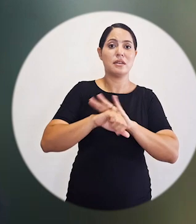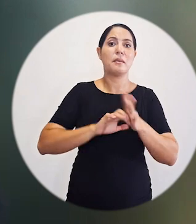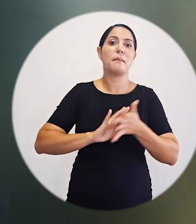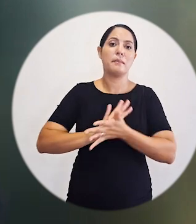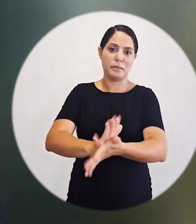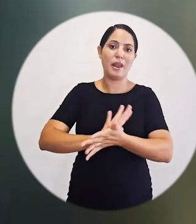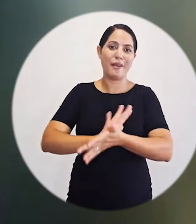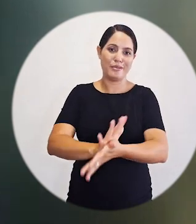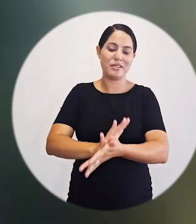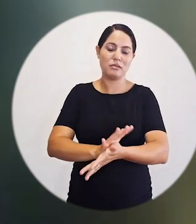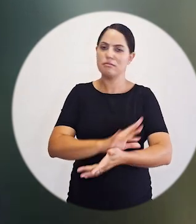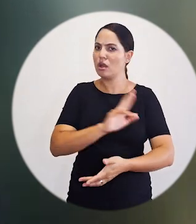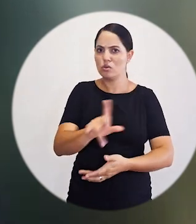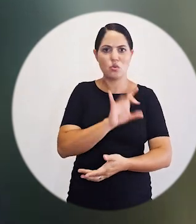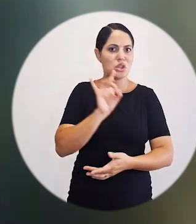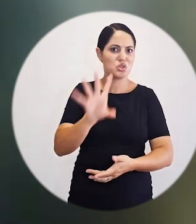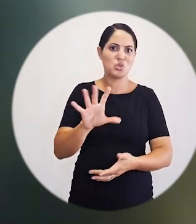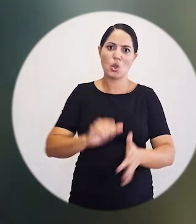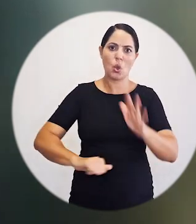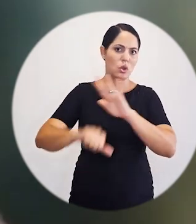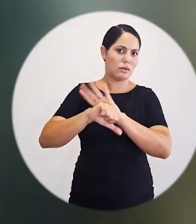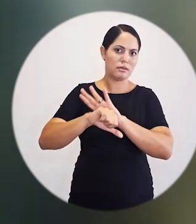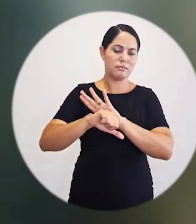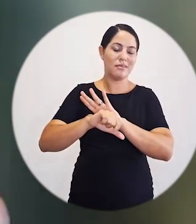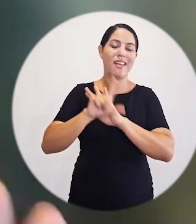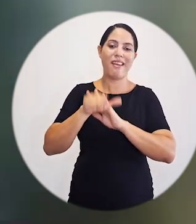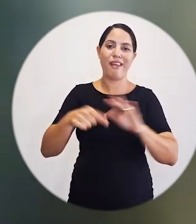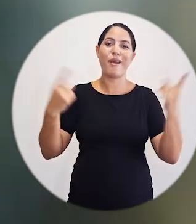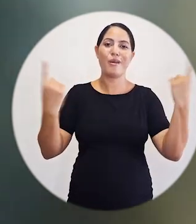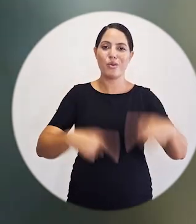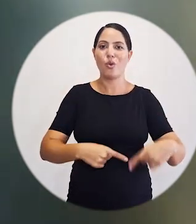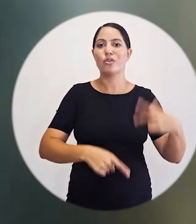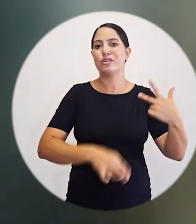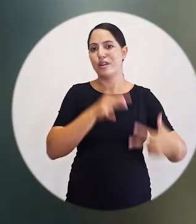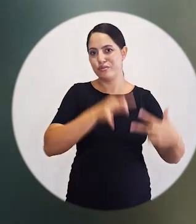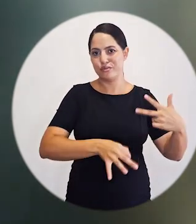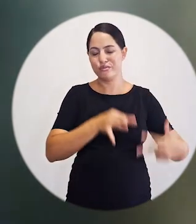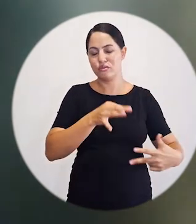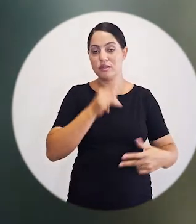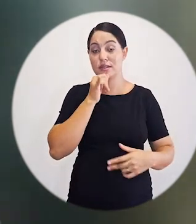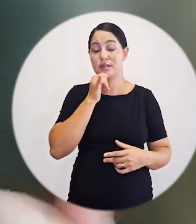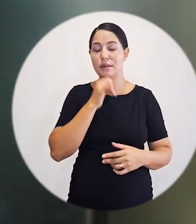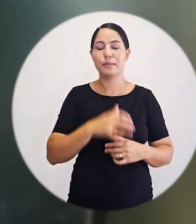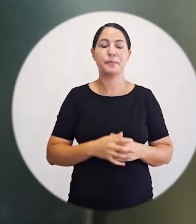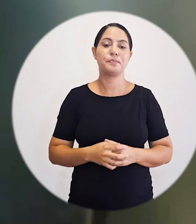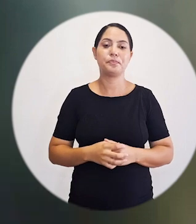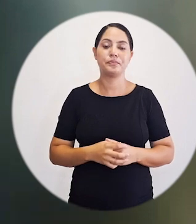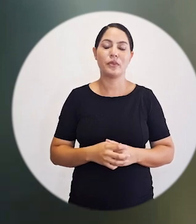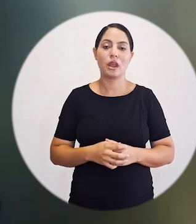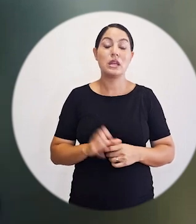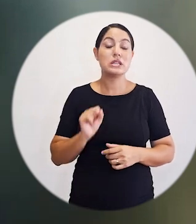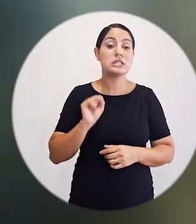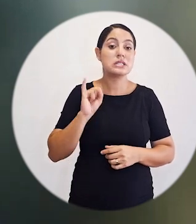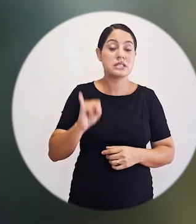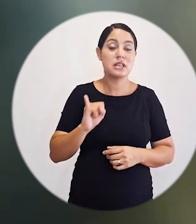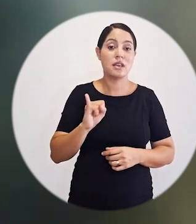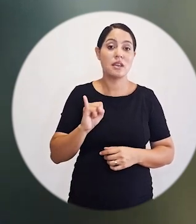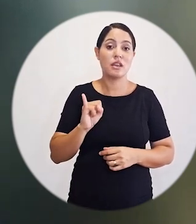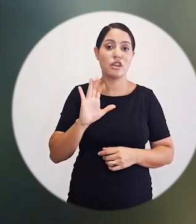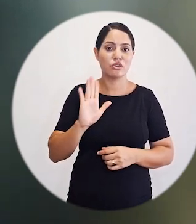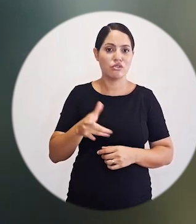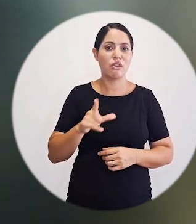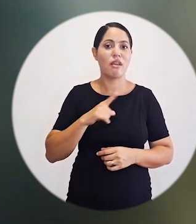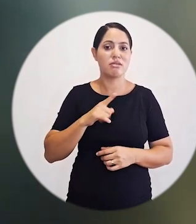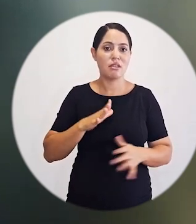em relação ao crime de discriminação. Mas lembrando que não apenas é crime, além disso é um ato antijurídico, você,